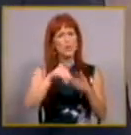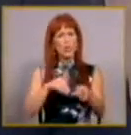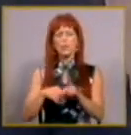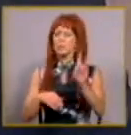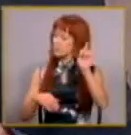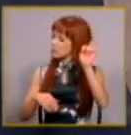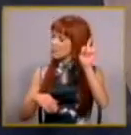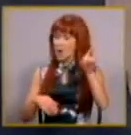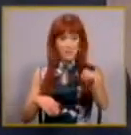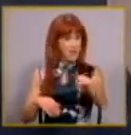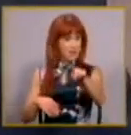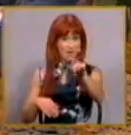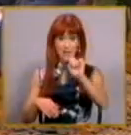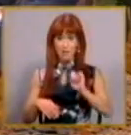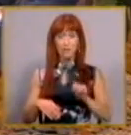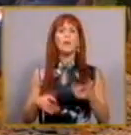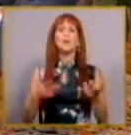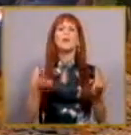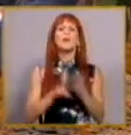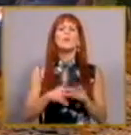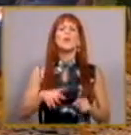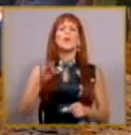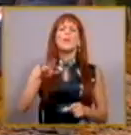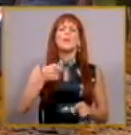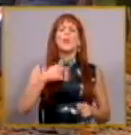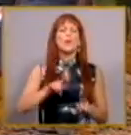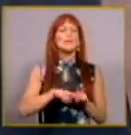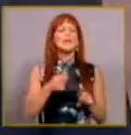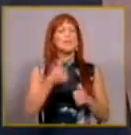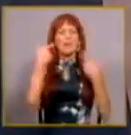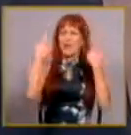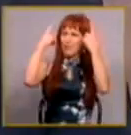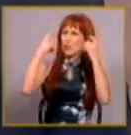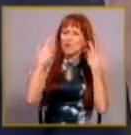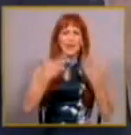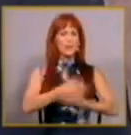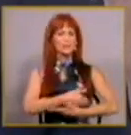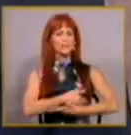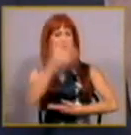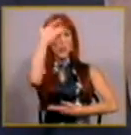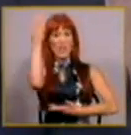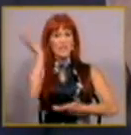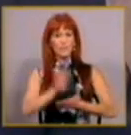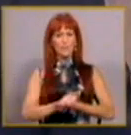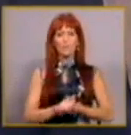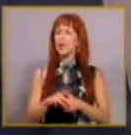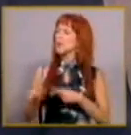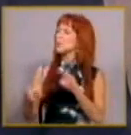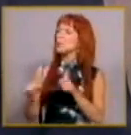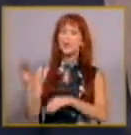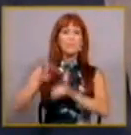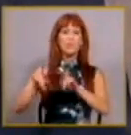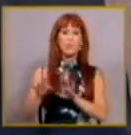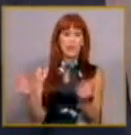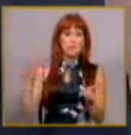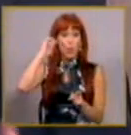país precisa. Não nestes casos. A verdade é que o Partido Socialista quer ficar sempre bem na fotografia naquilo que é fácil, naquilo que do ponto de vista eleitoral não